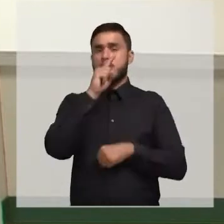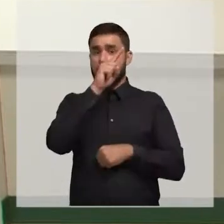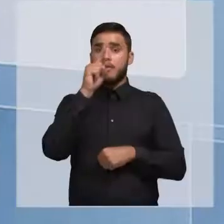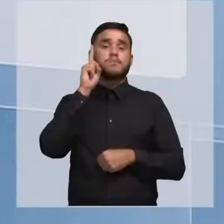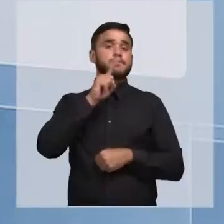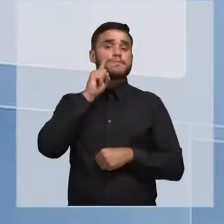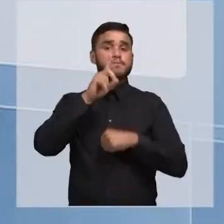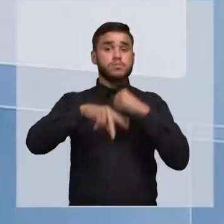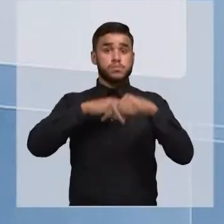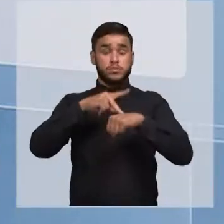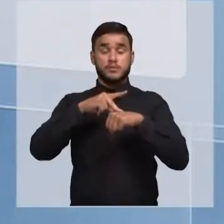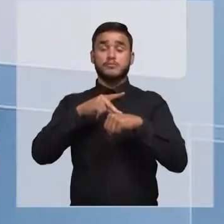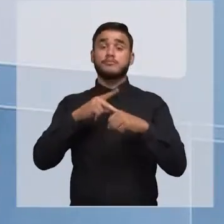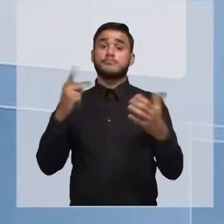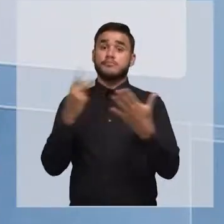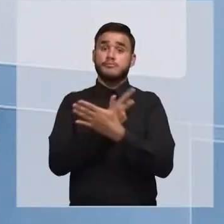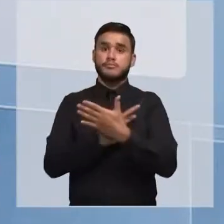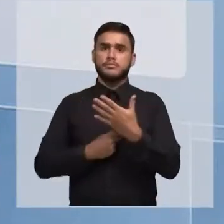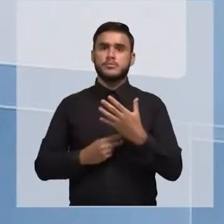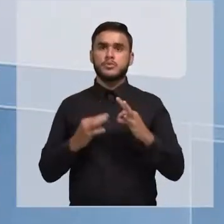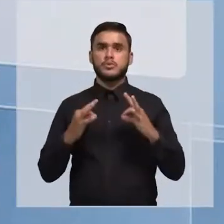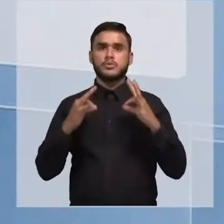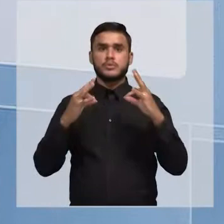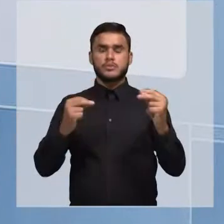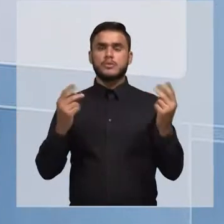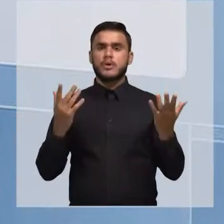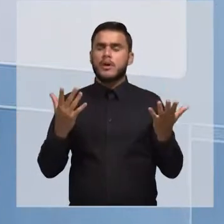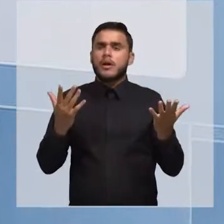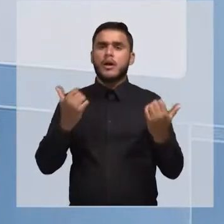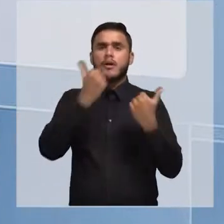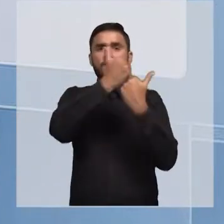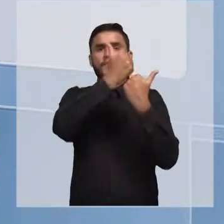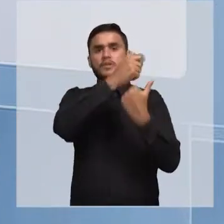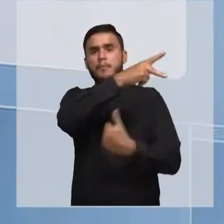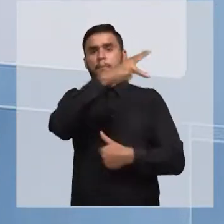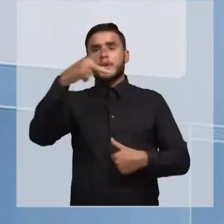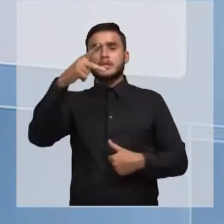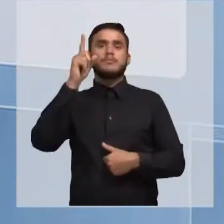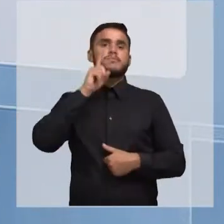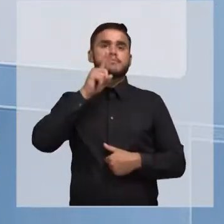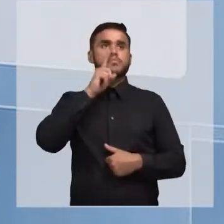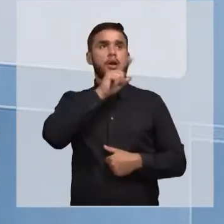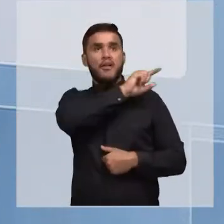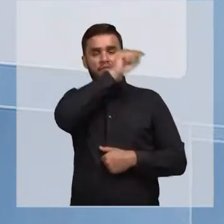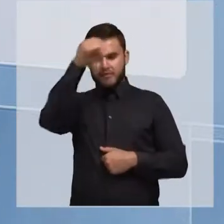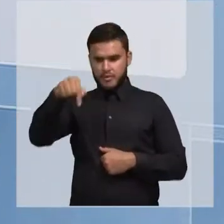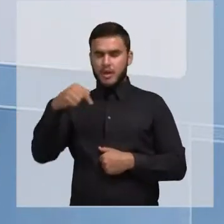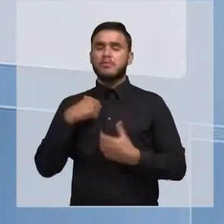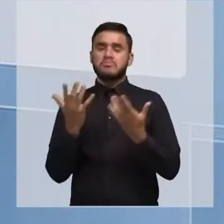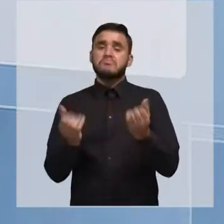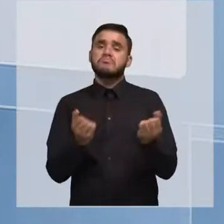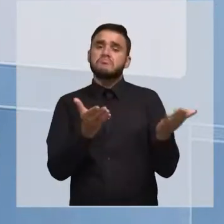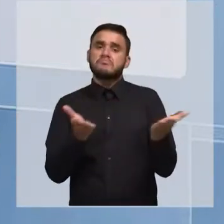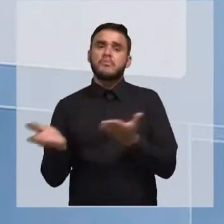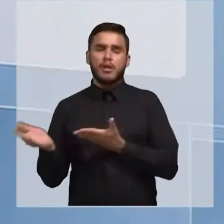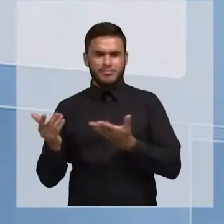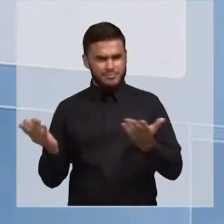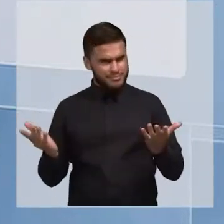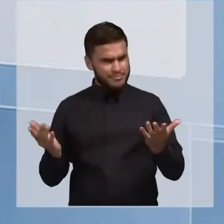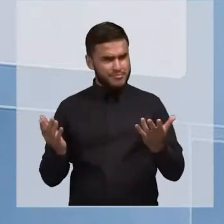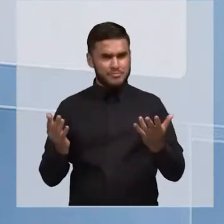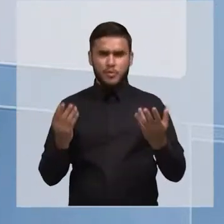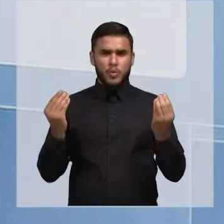recebido aqui com pompa pelo presidente da República. Agora o Lula se esquece, tudo isso eu concordo com ele. Tudo que foi colocado naquela cota,